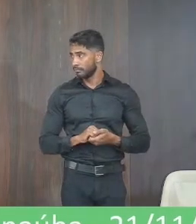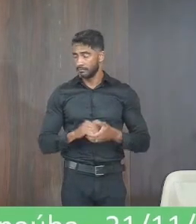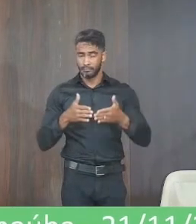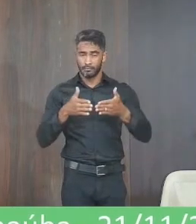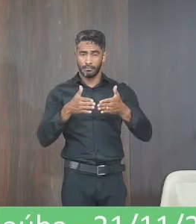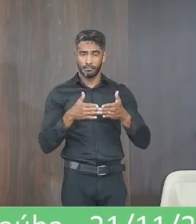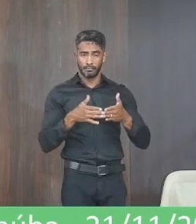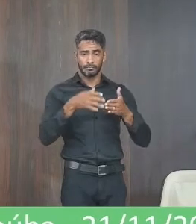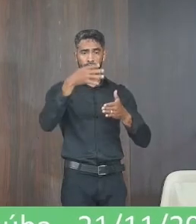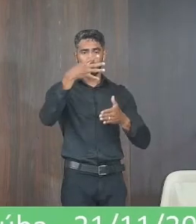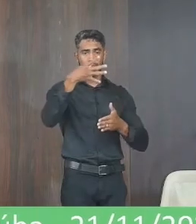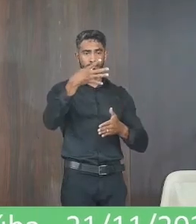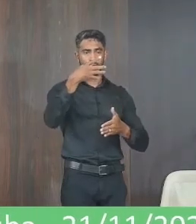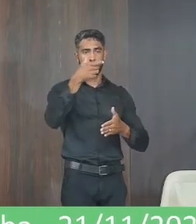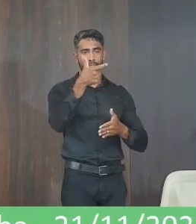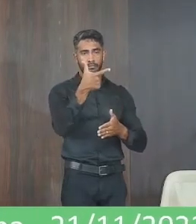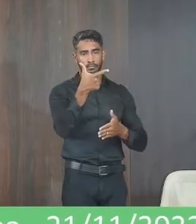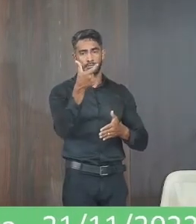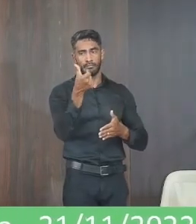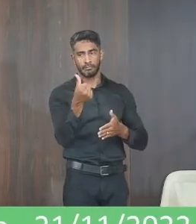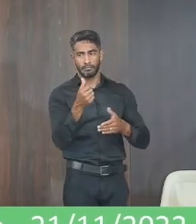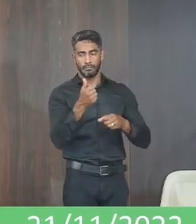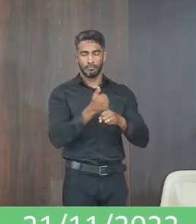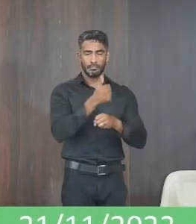requerimento 426 2022